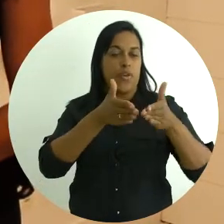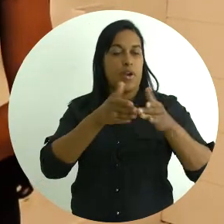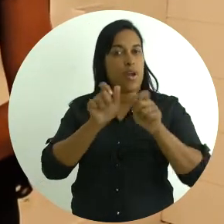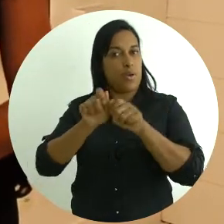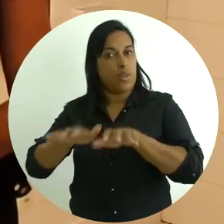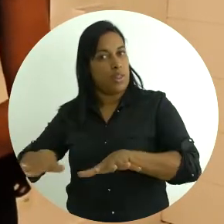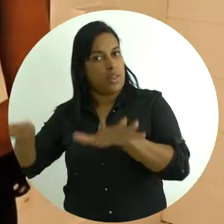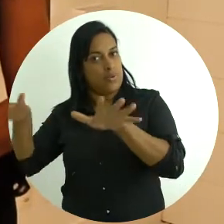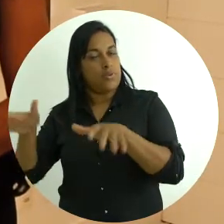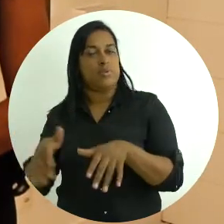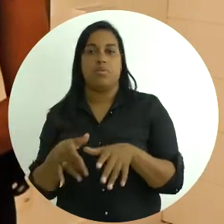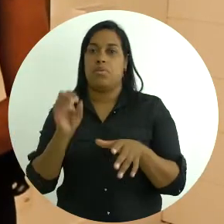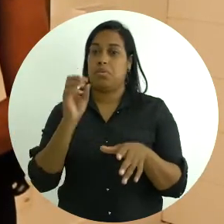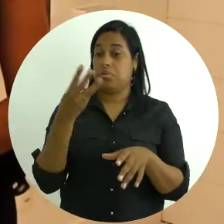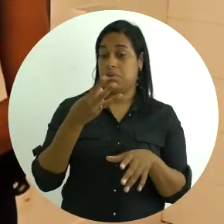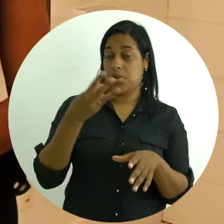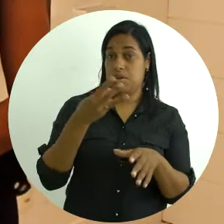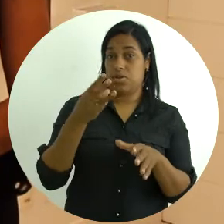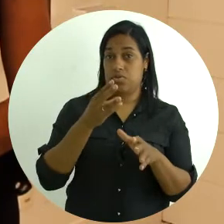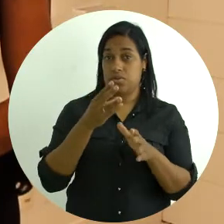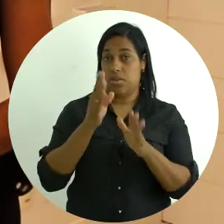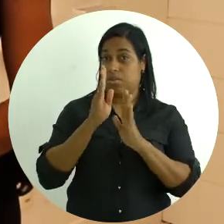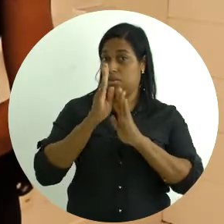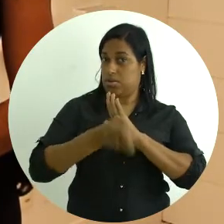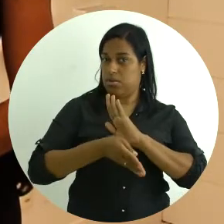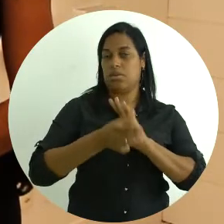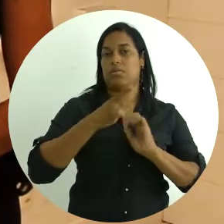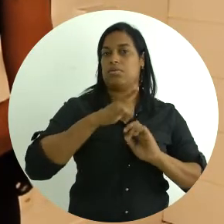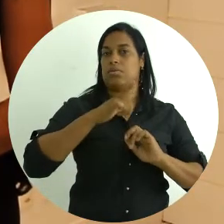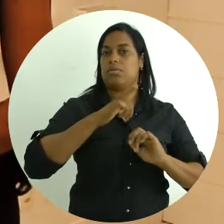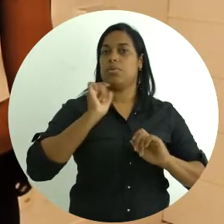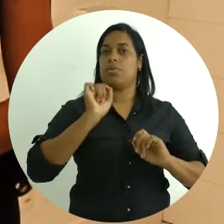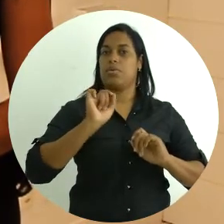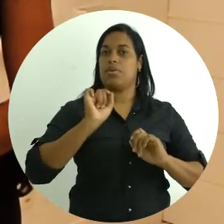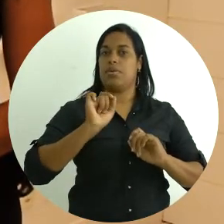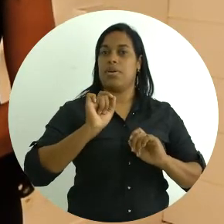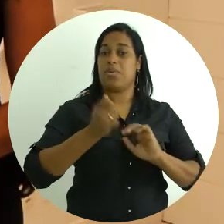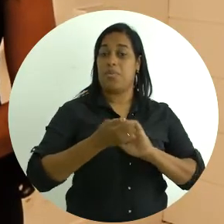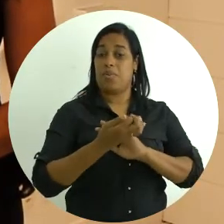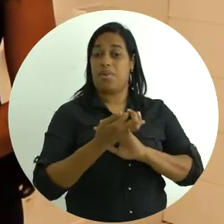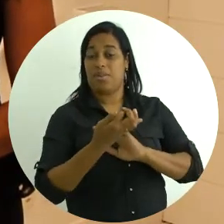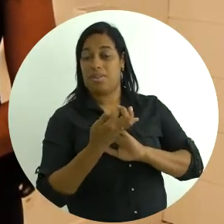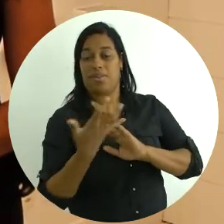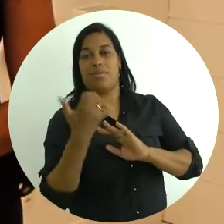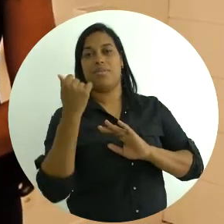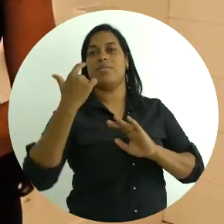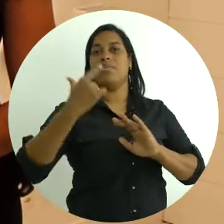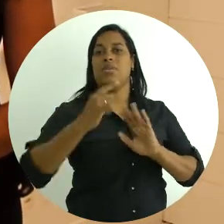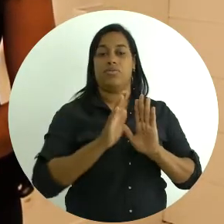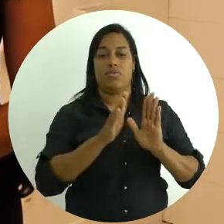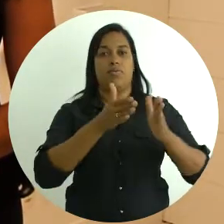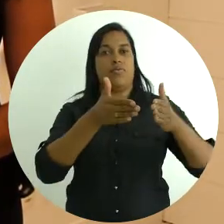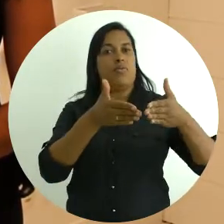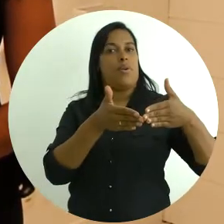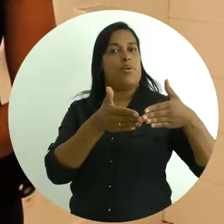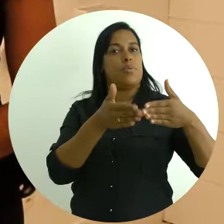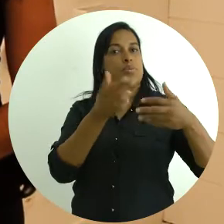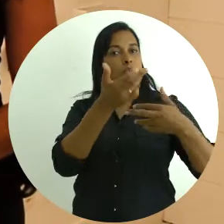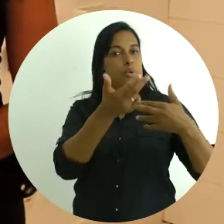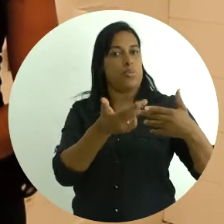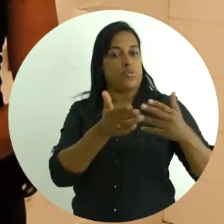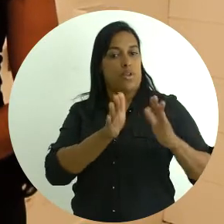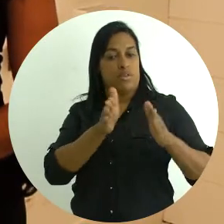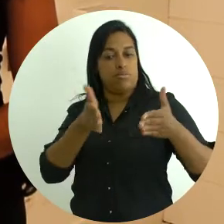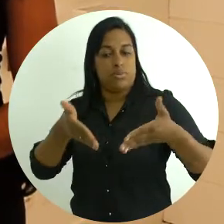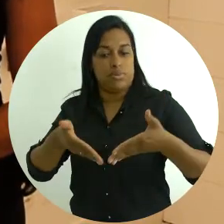direções: direta, quando eu tenho a fonte de luz voltada para o